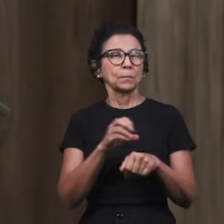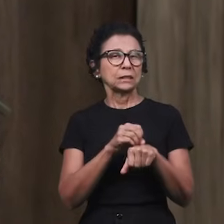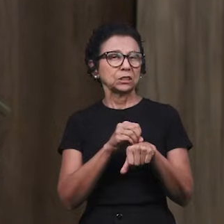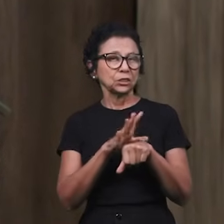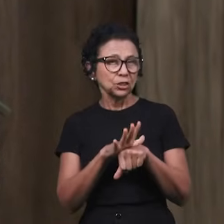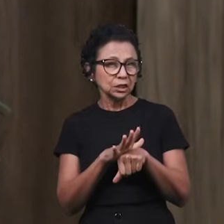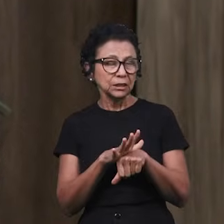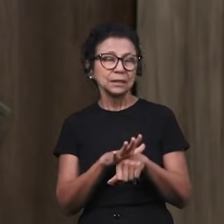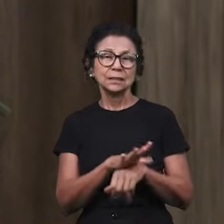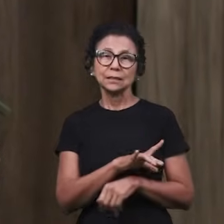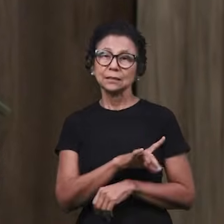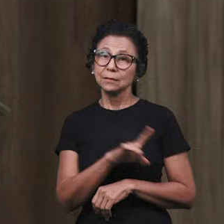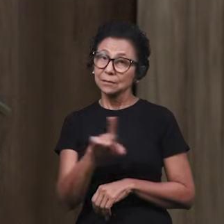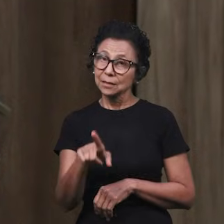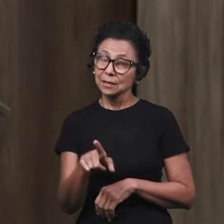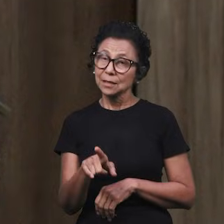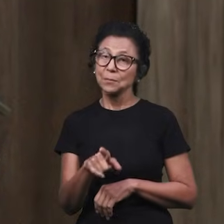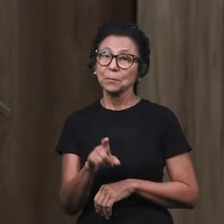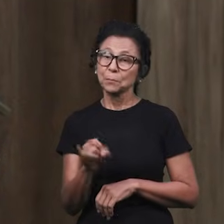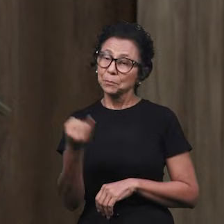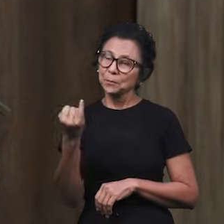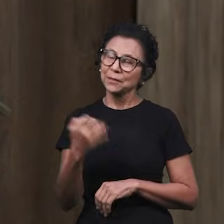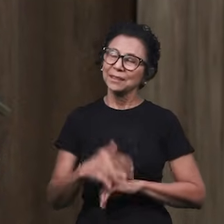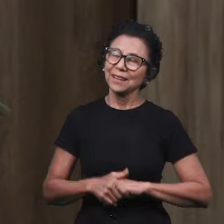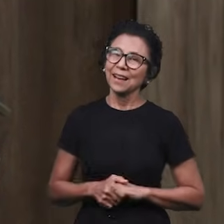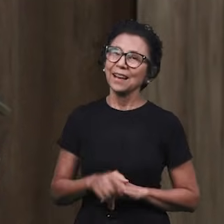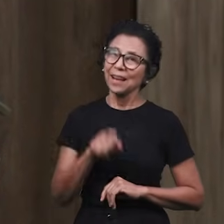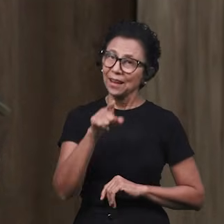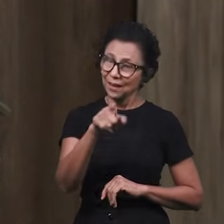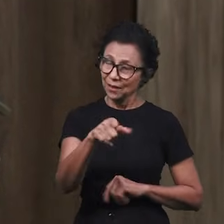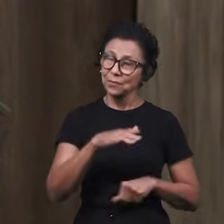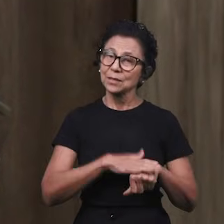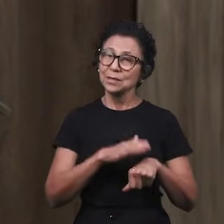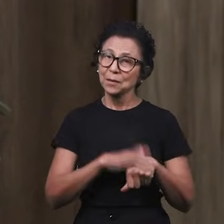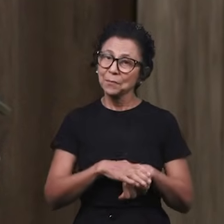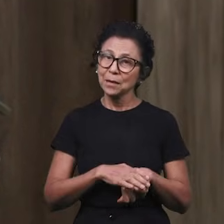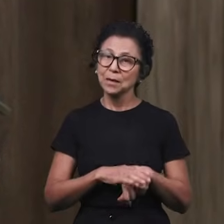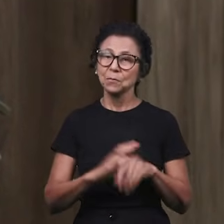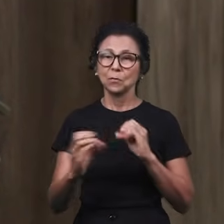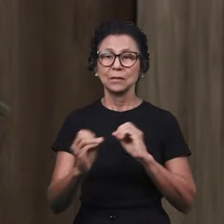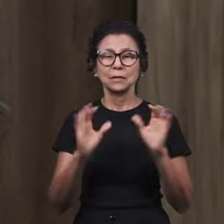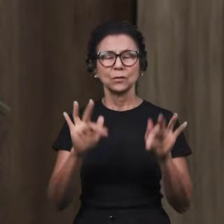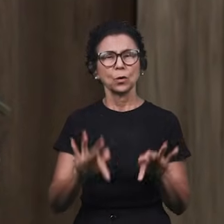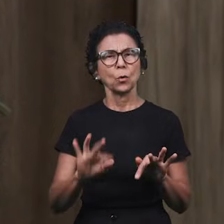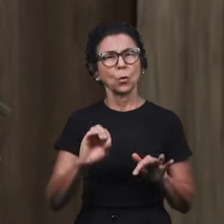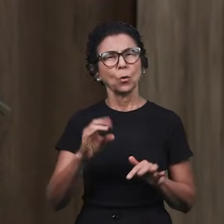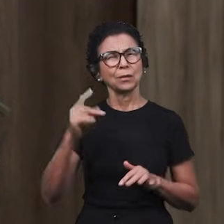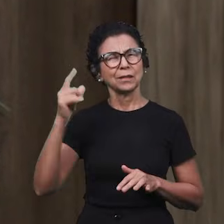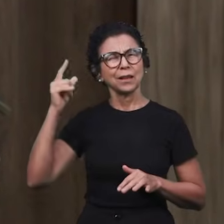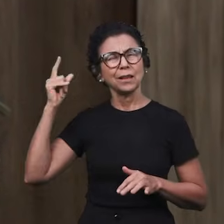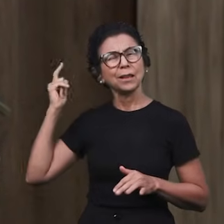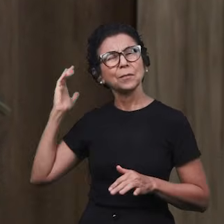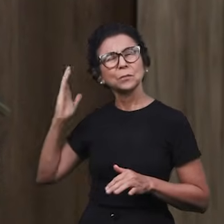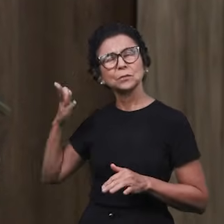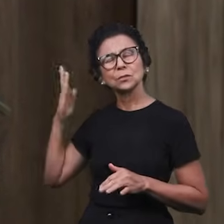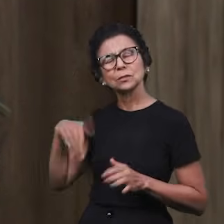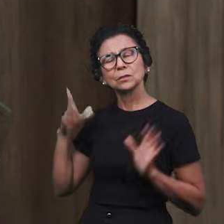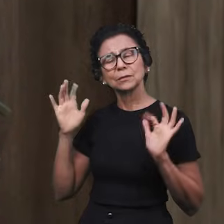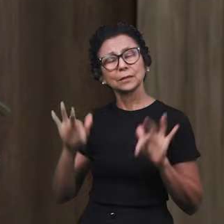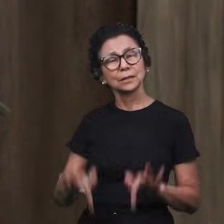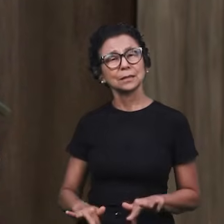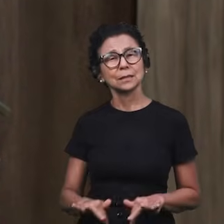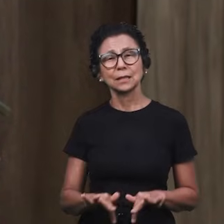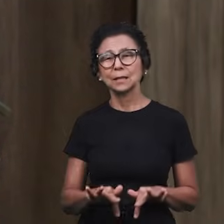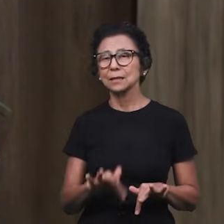orientações que possam servir para você, que finalizou agora, ou já tem um tempo que finalizou, mas ainda não está atuando. Então,